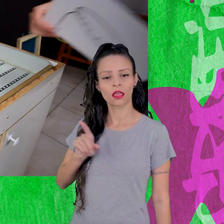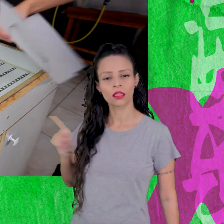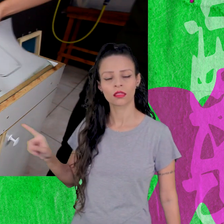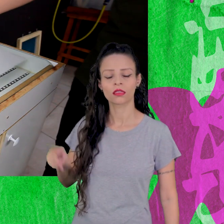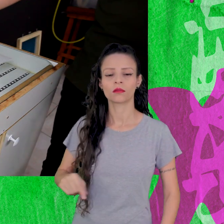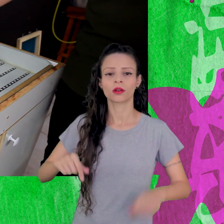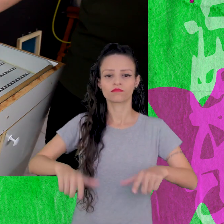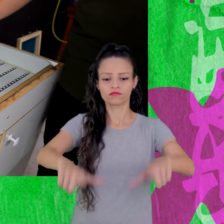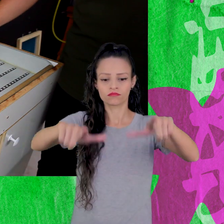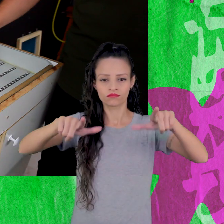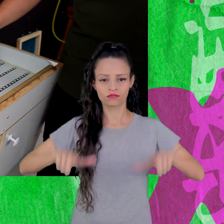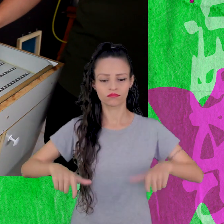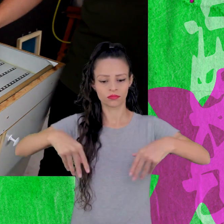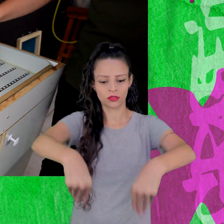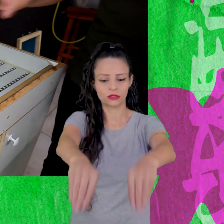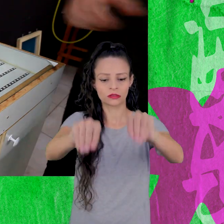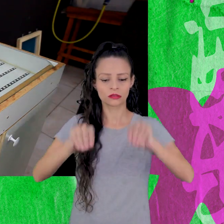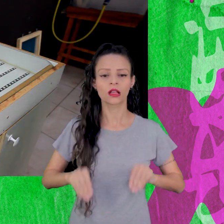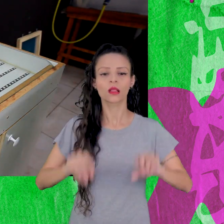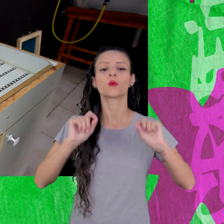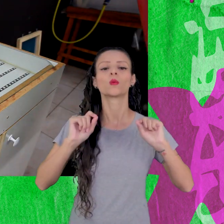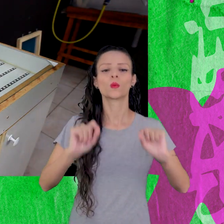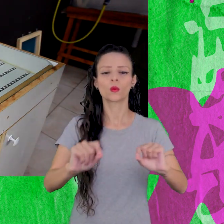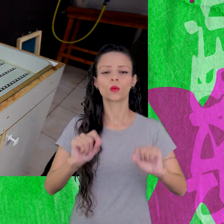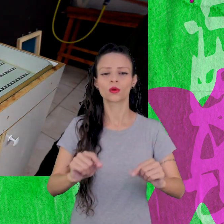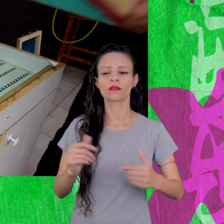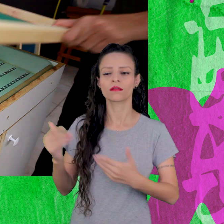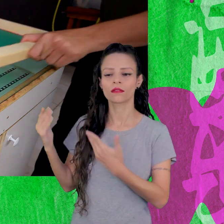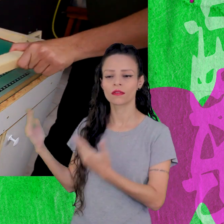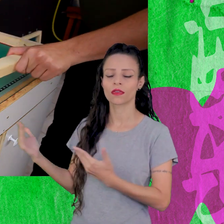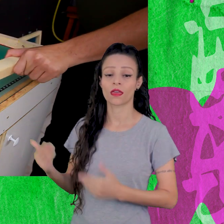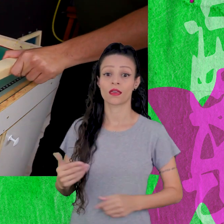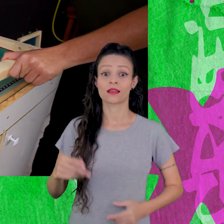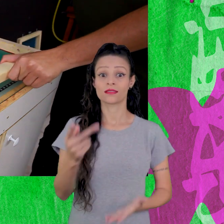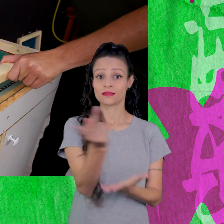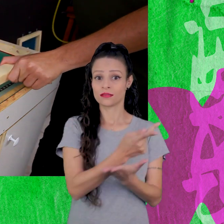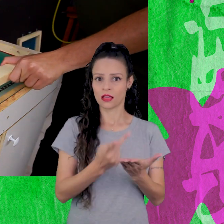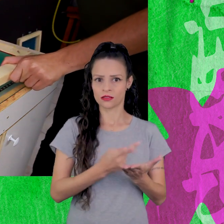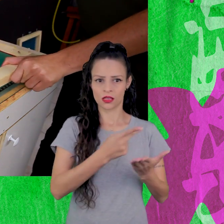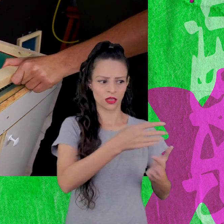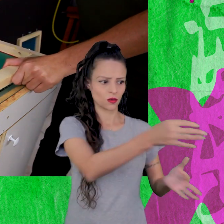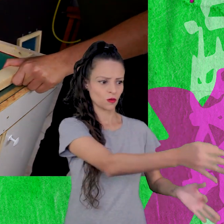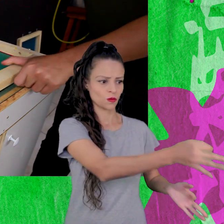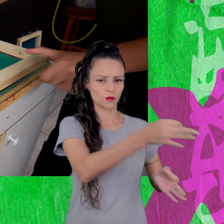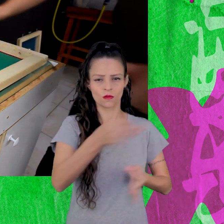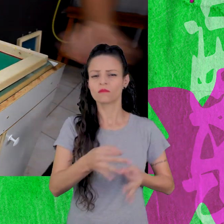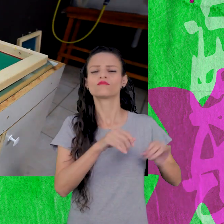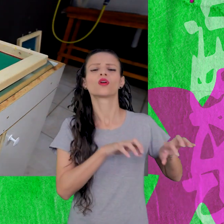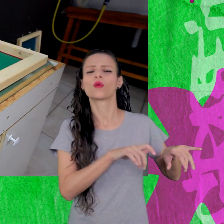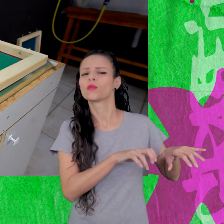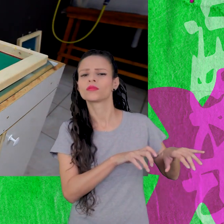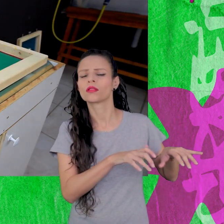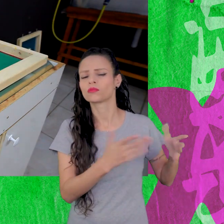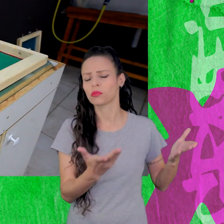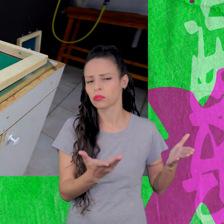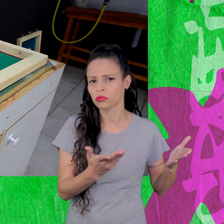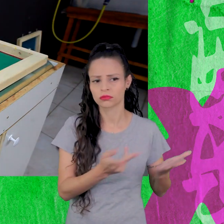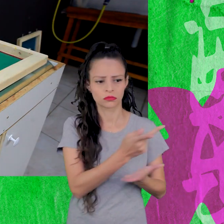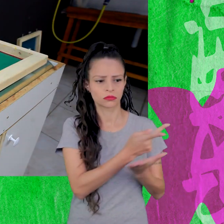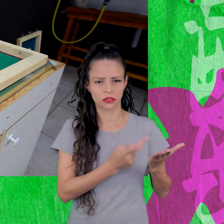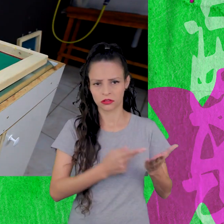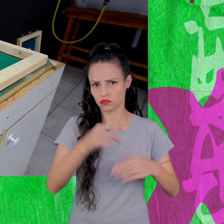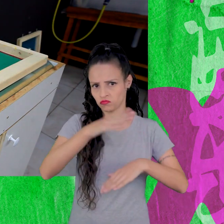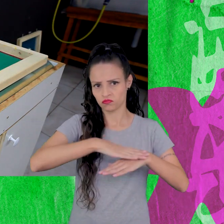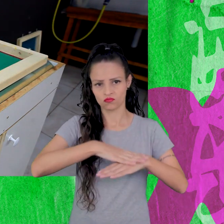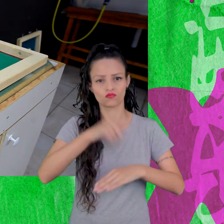de tela. Então o que é a gravação de tela? A gravação de tela é quando a gente pega o desenho que vocês têm no computador, você tem aí um desenho que você quer